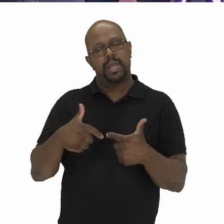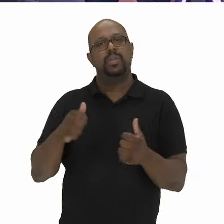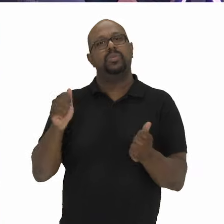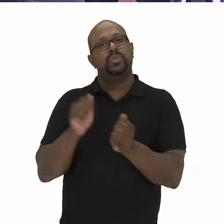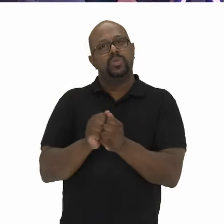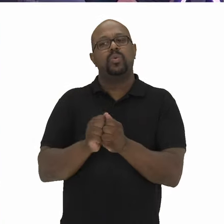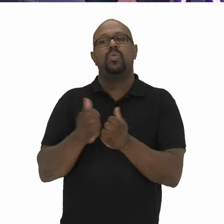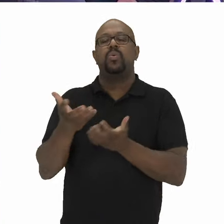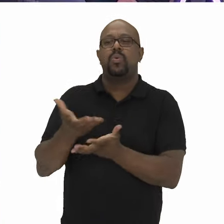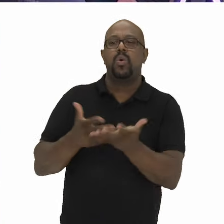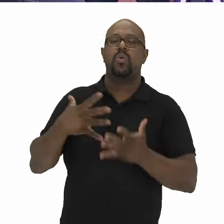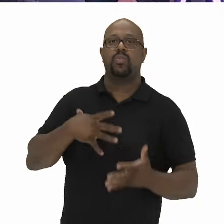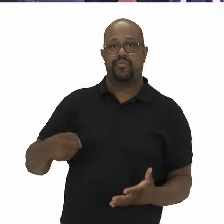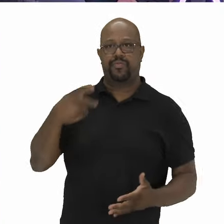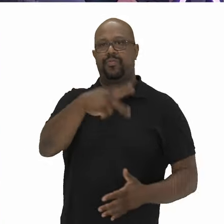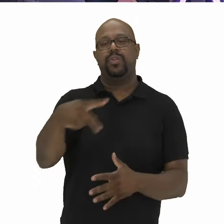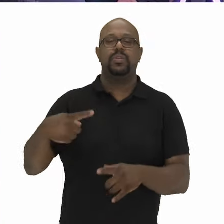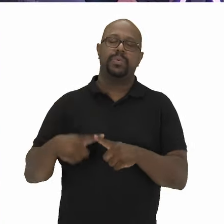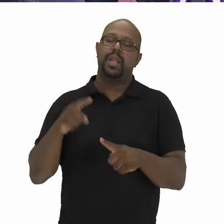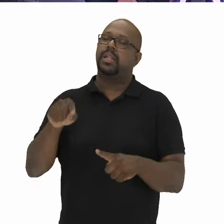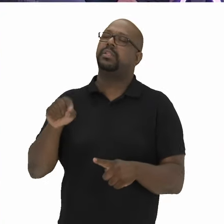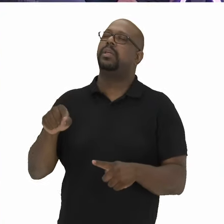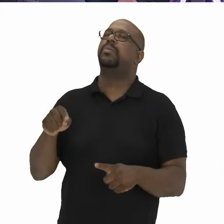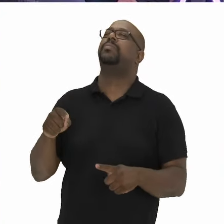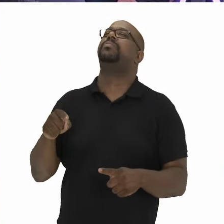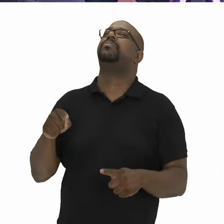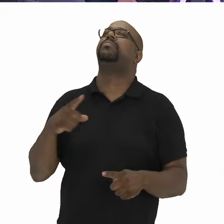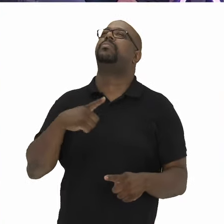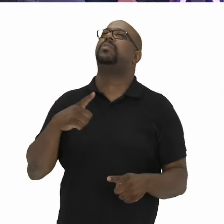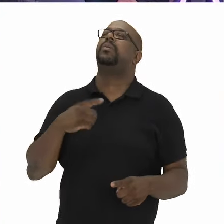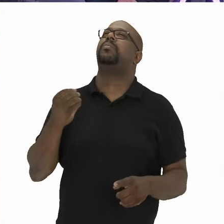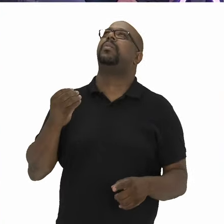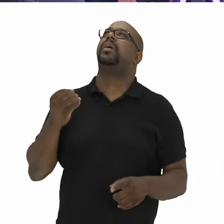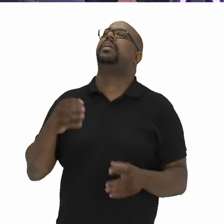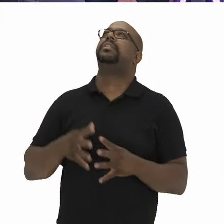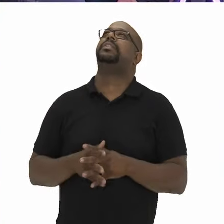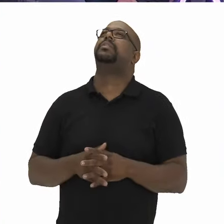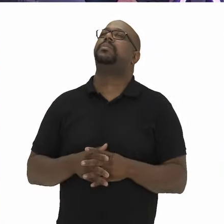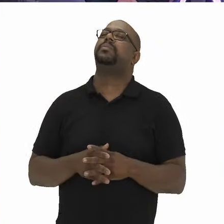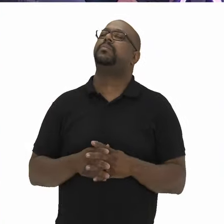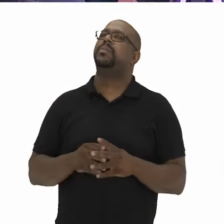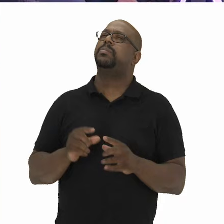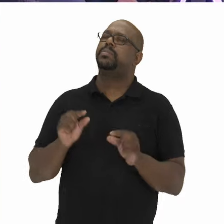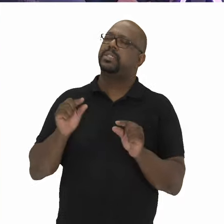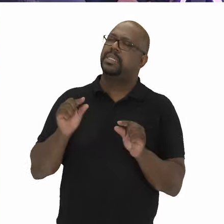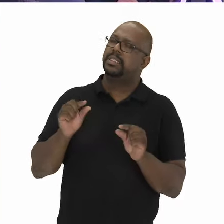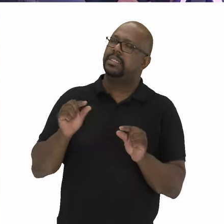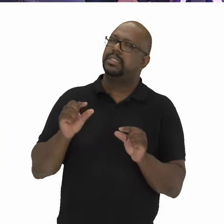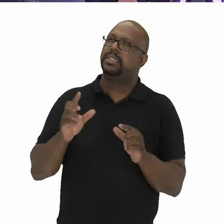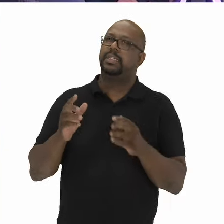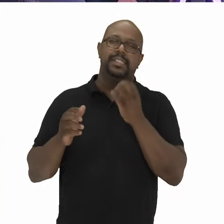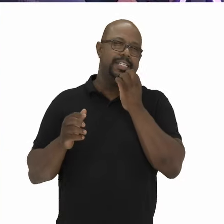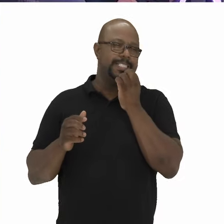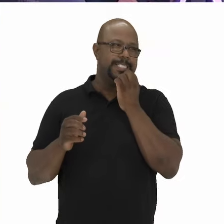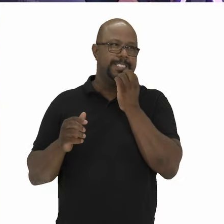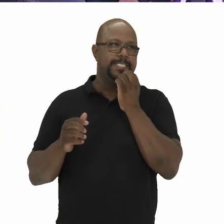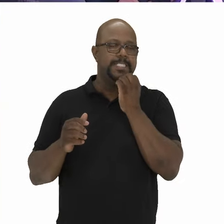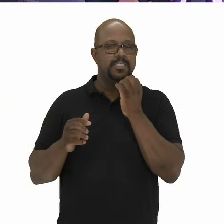trabalhando com com seus filhos porque elas TM uma um uma pequena